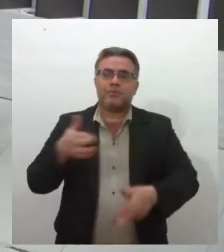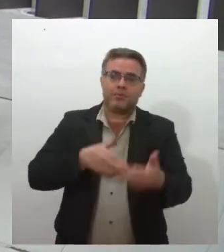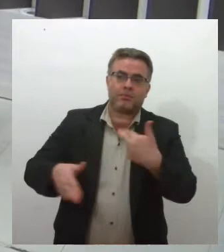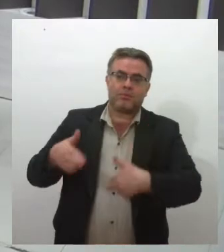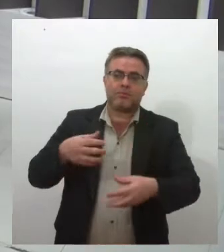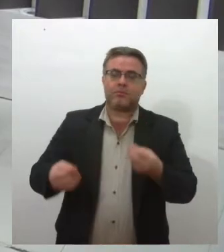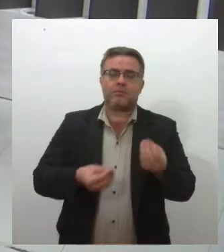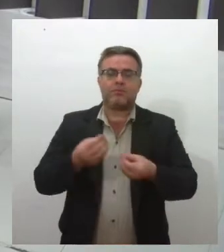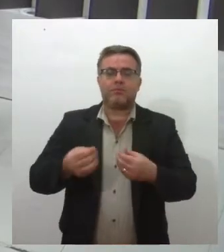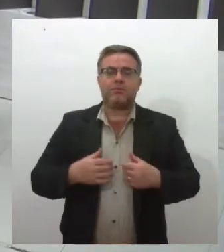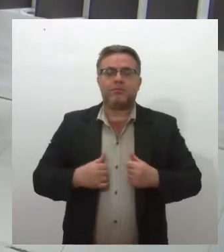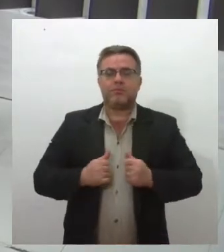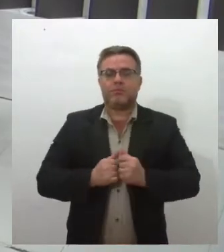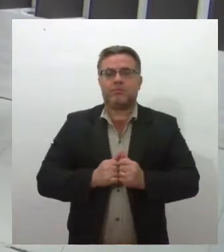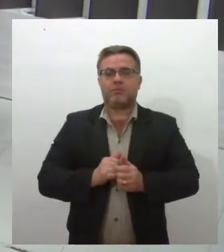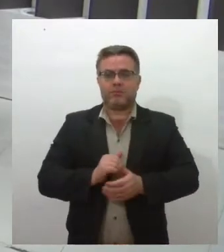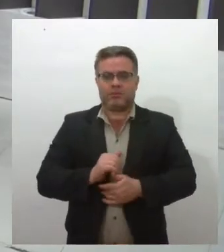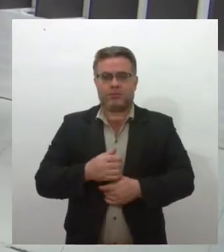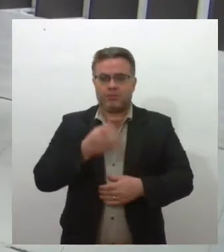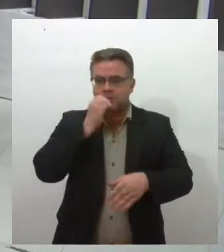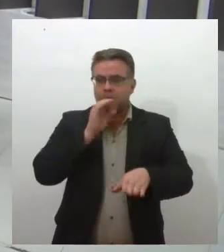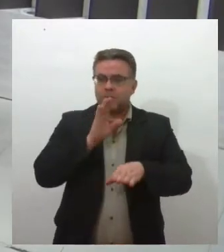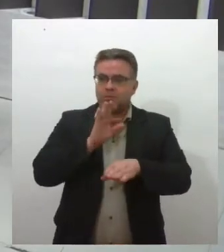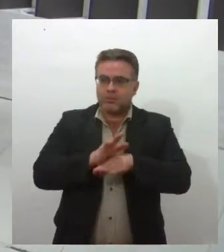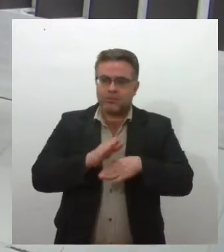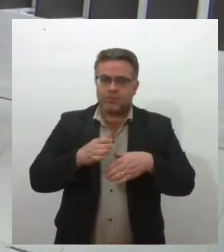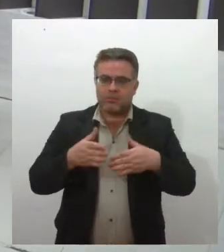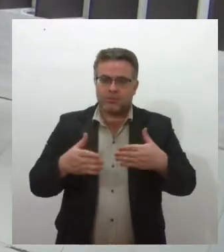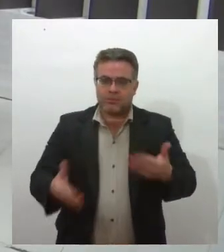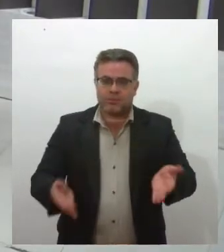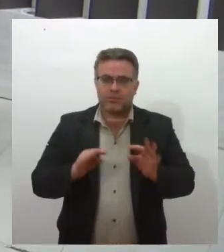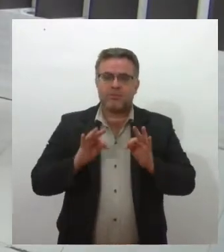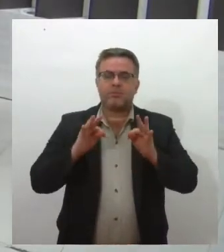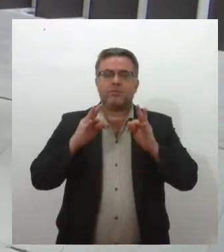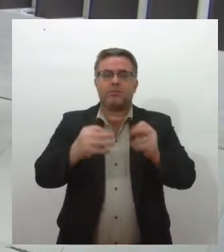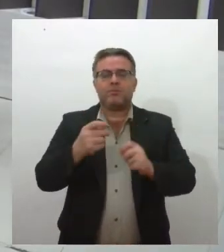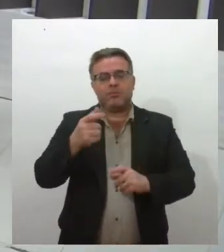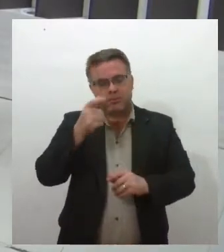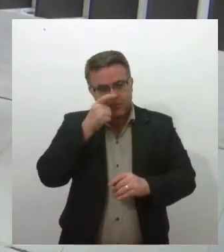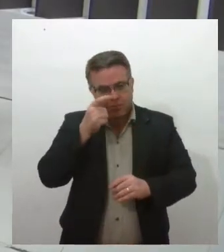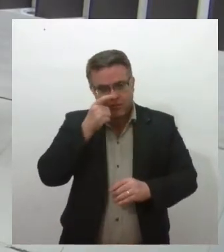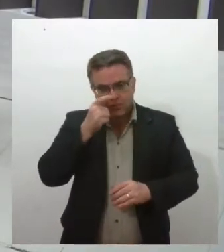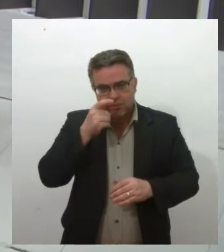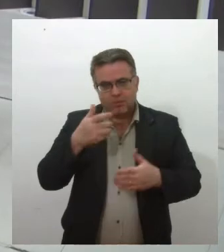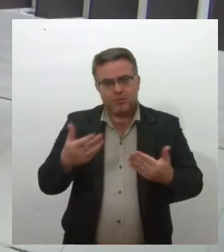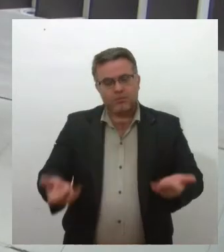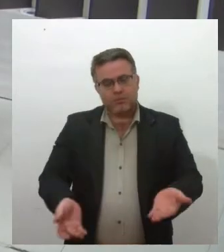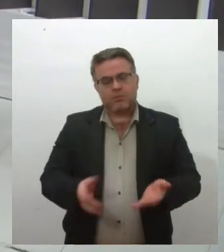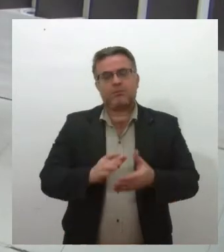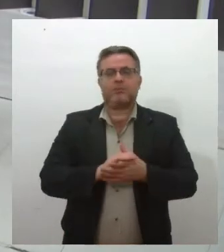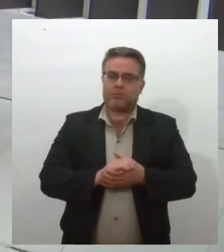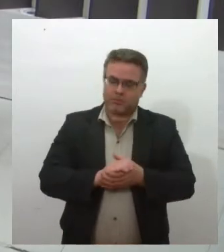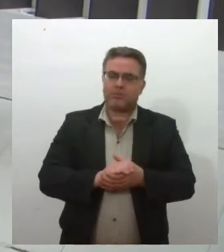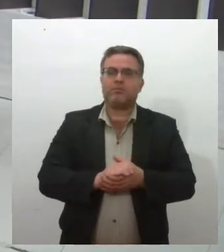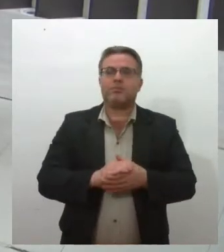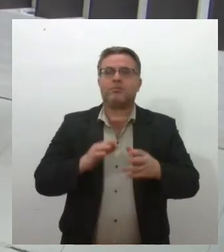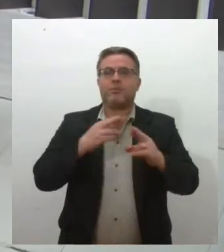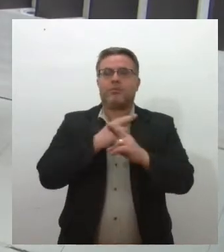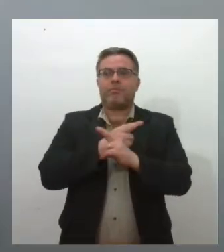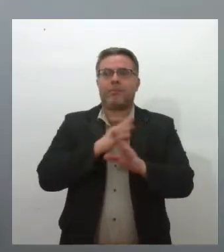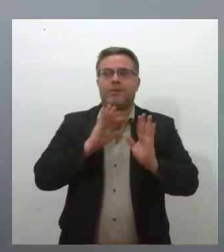Na verdade, boa tarde a você, a todos os telespectadores. A Receita Federal já mantém um